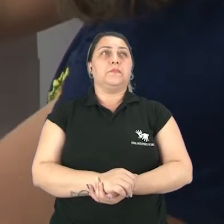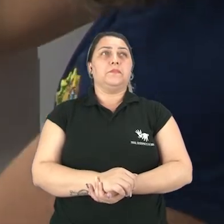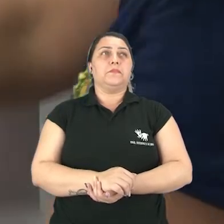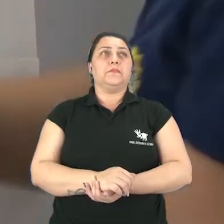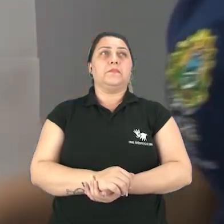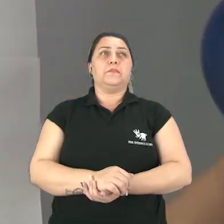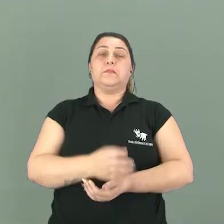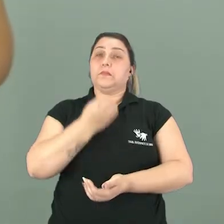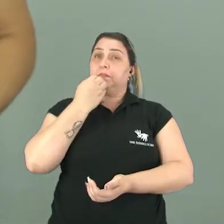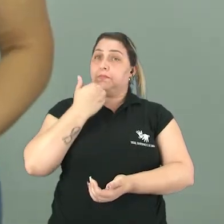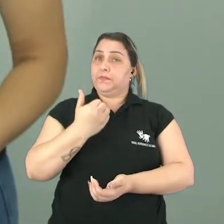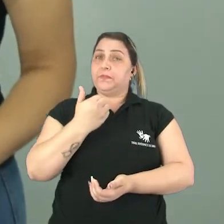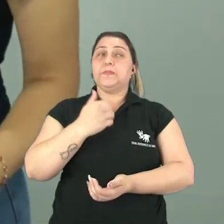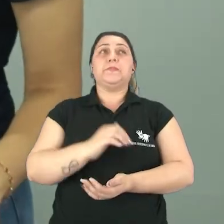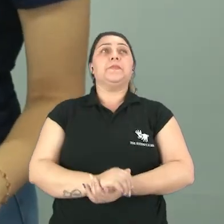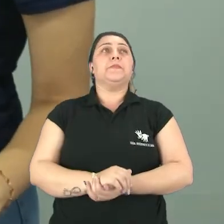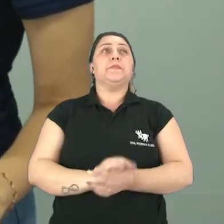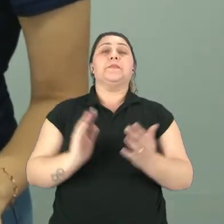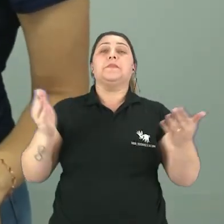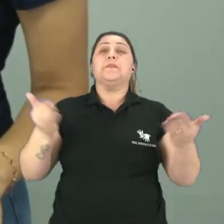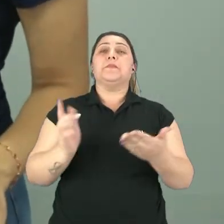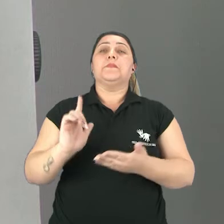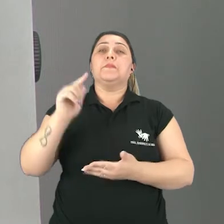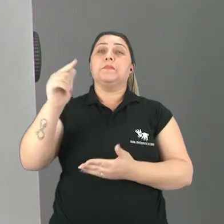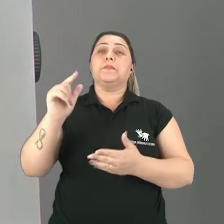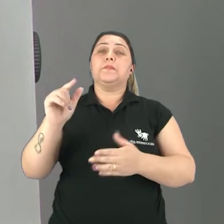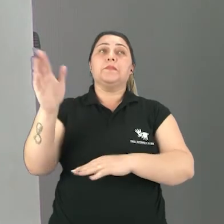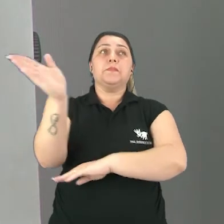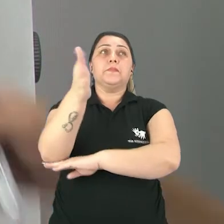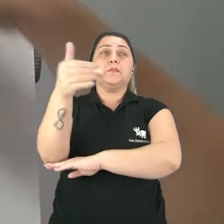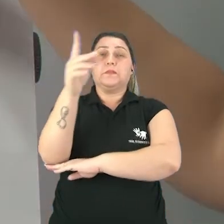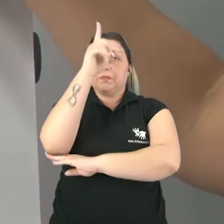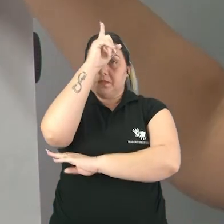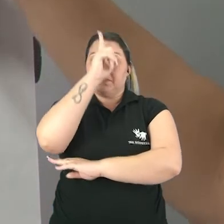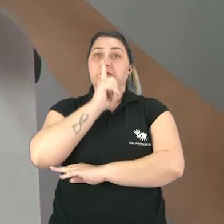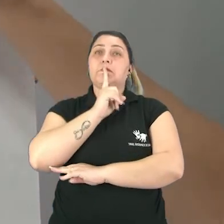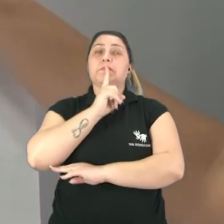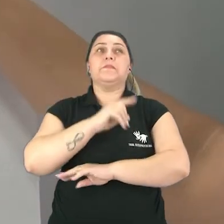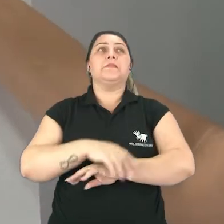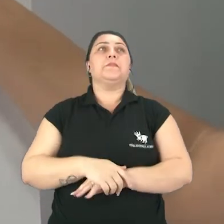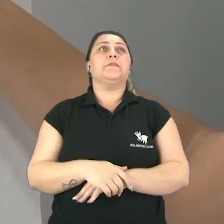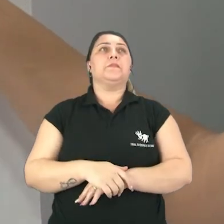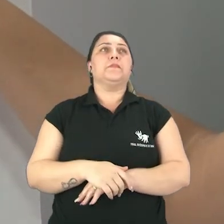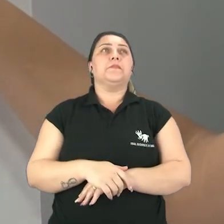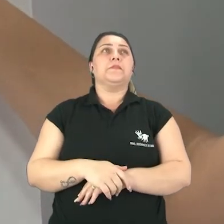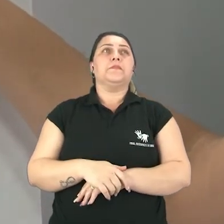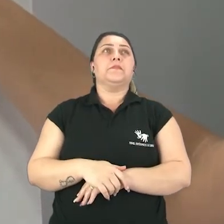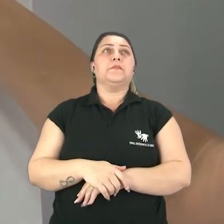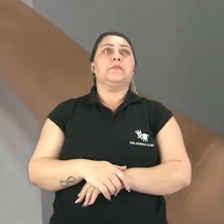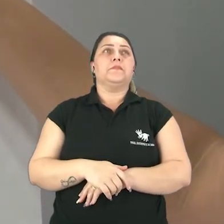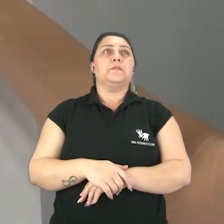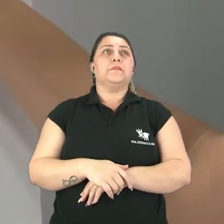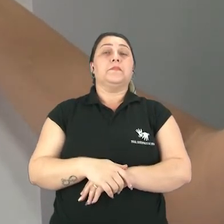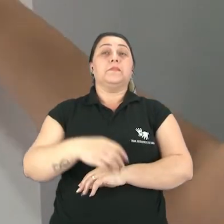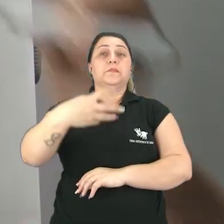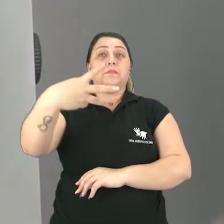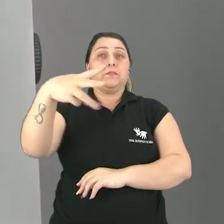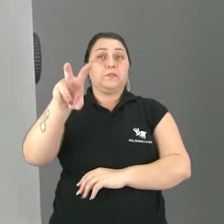45. Muito bem. E agora, qual é a próxima bandeirinha? A amarela. As amarelas foram